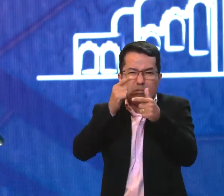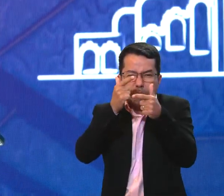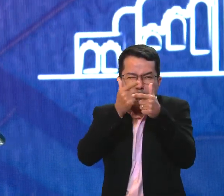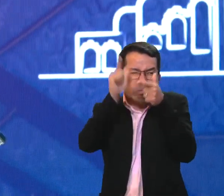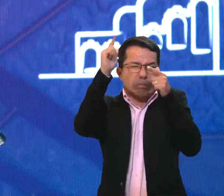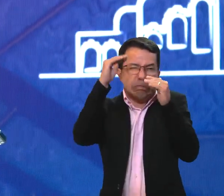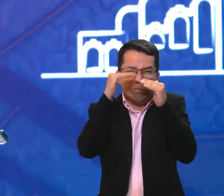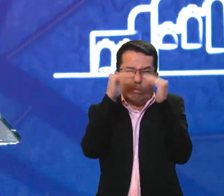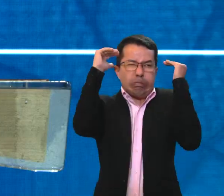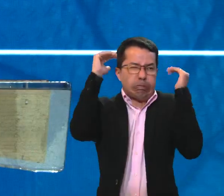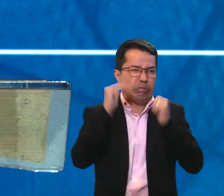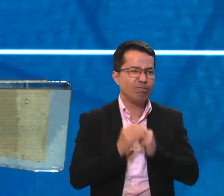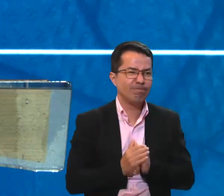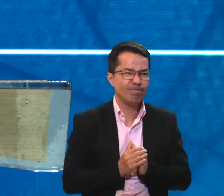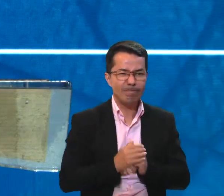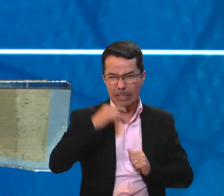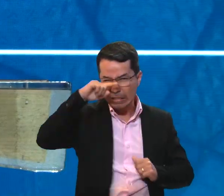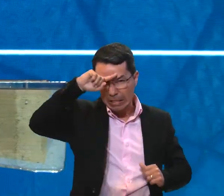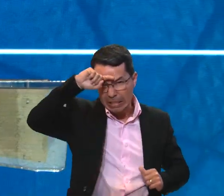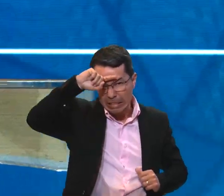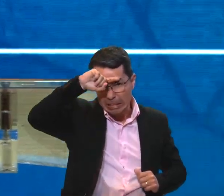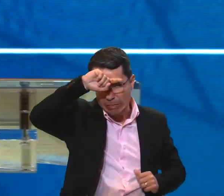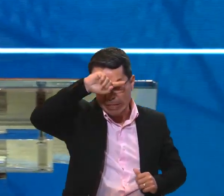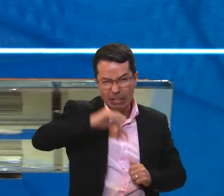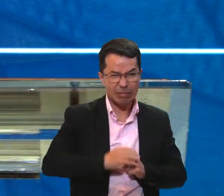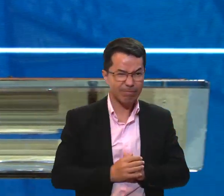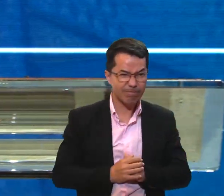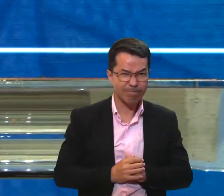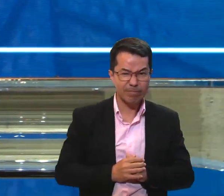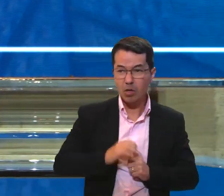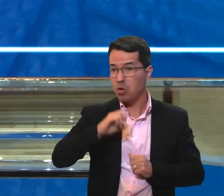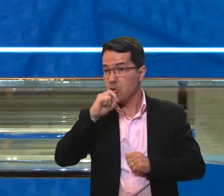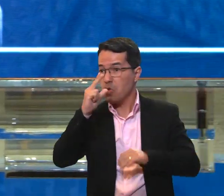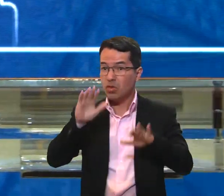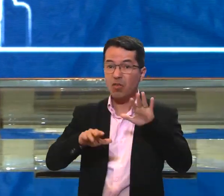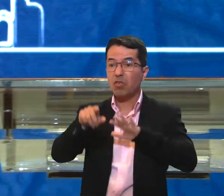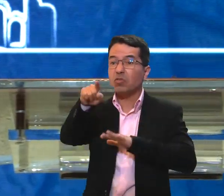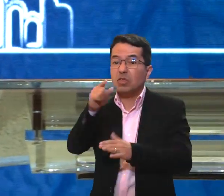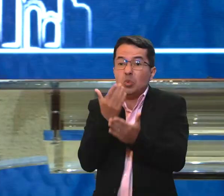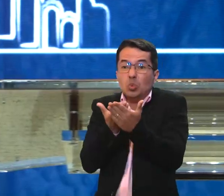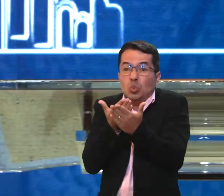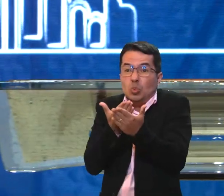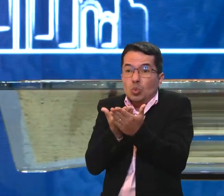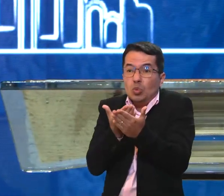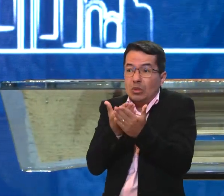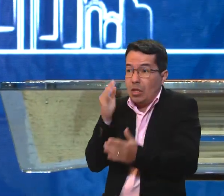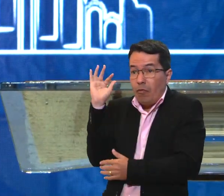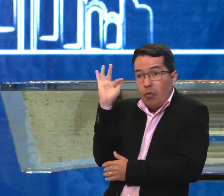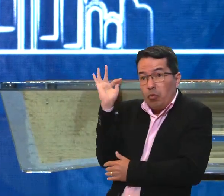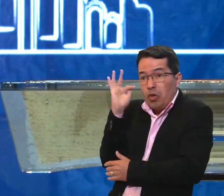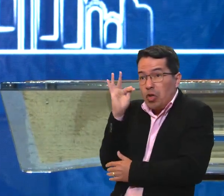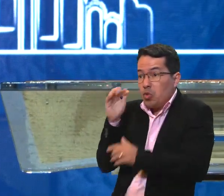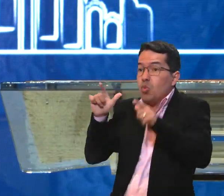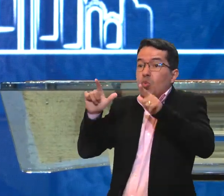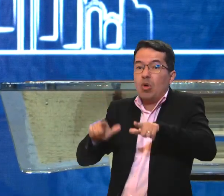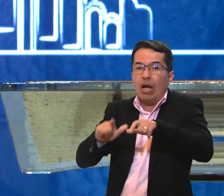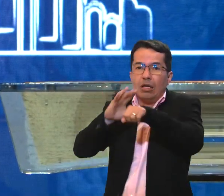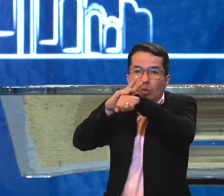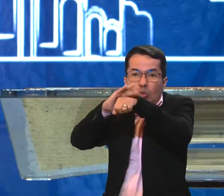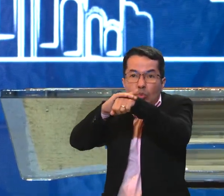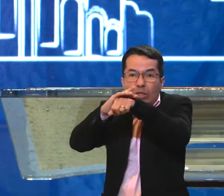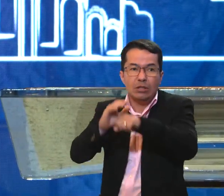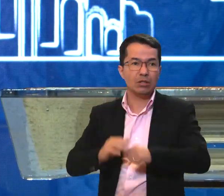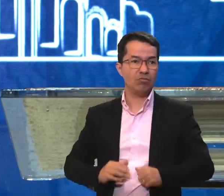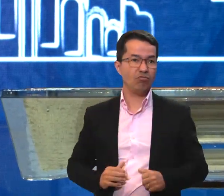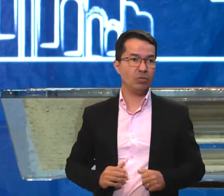frequenta ou estuda se transformaram em lugares doentes. Mas existe um Deus